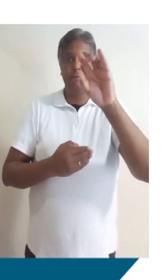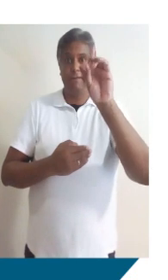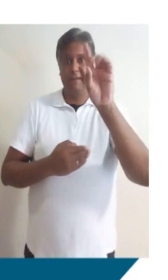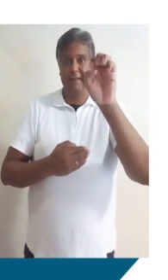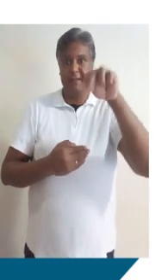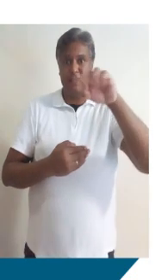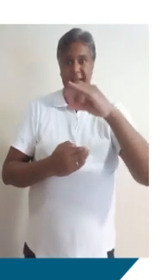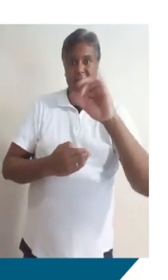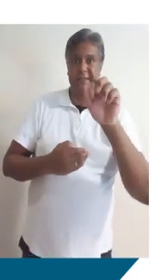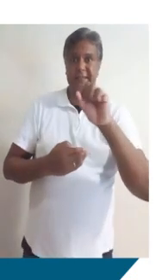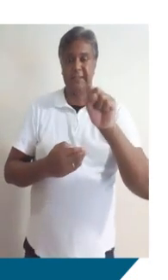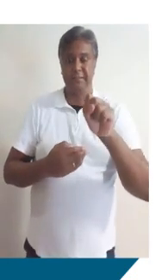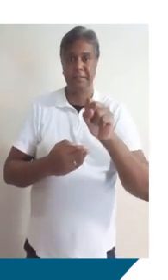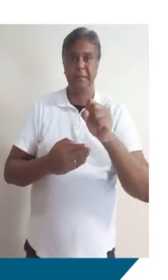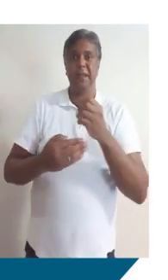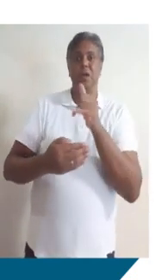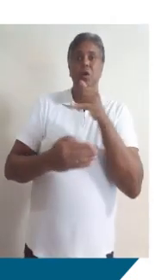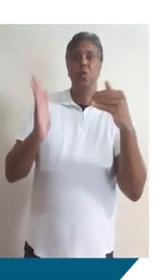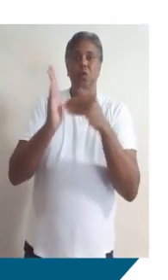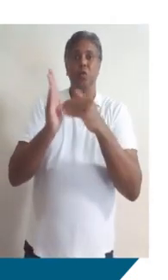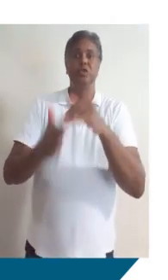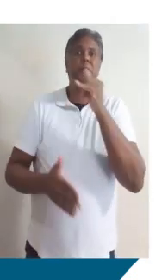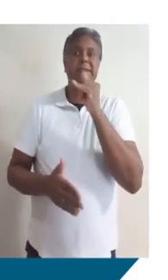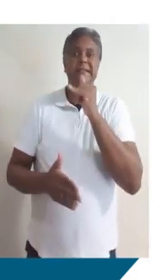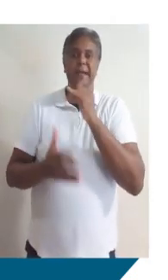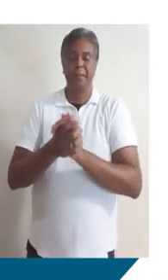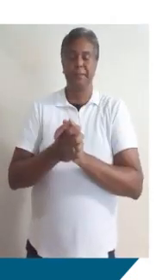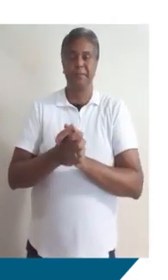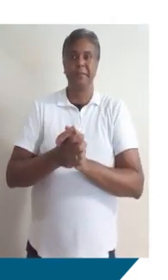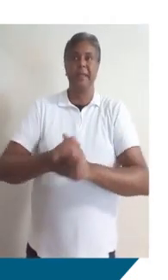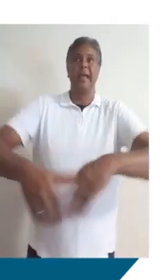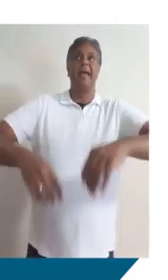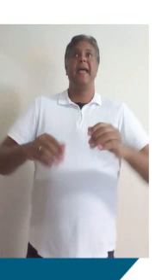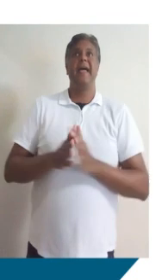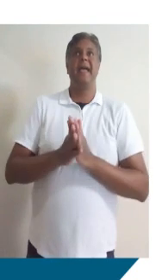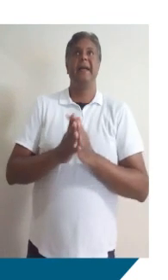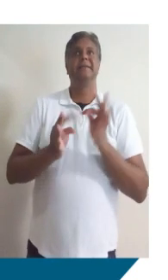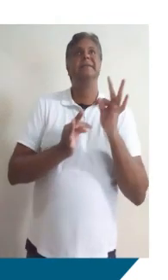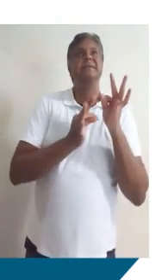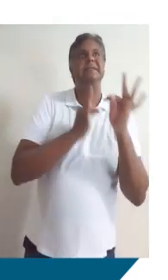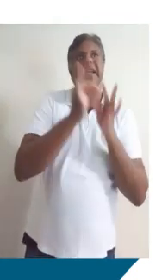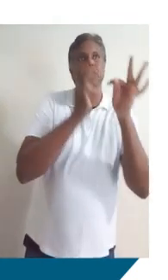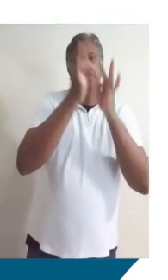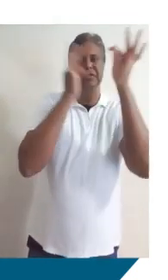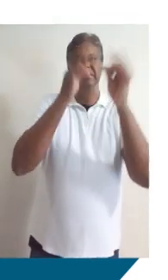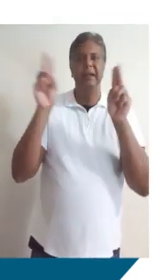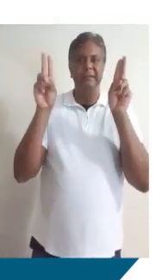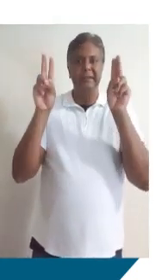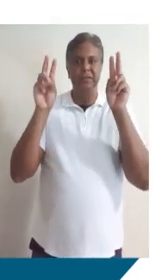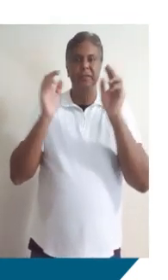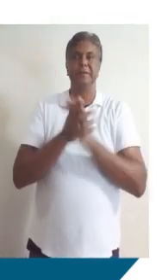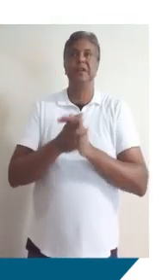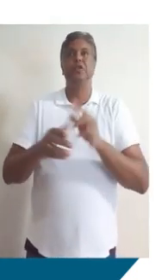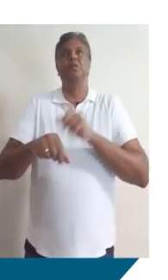último exemplo. Tema: efeitos negativos das tecnologias. Mais uma vez eu vou ficar aqui com a tese, tá? No entanto, um olhar